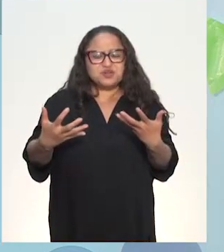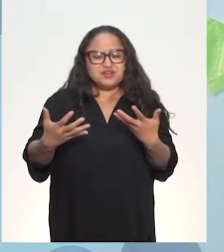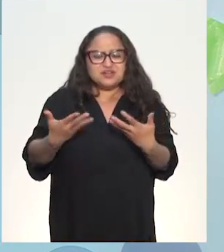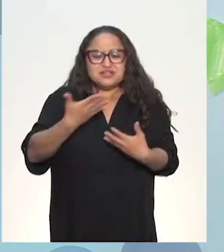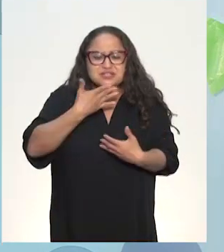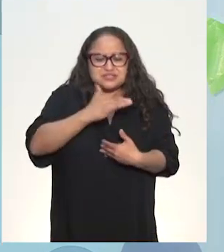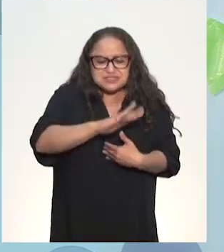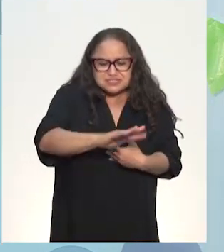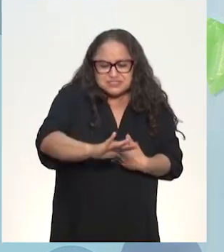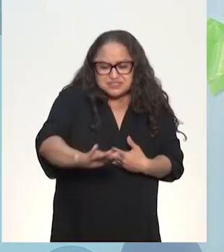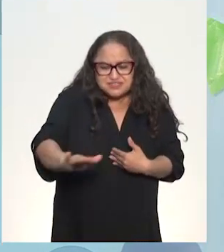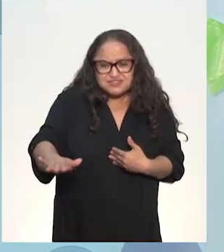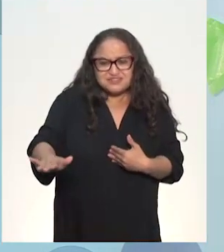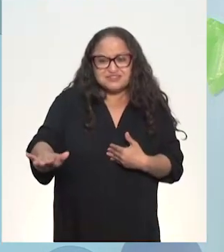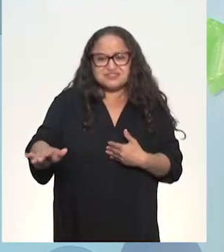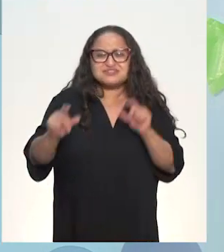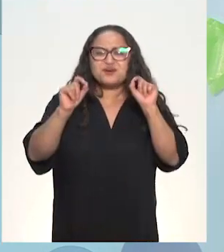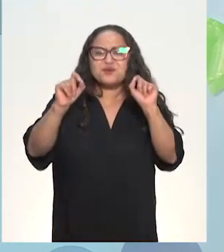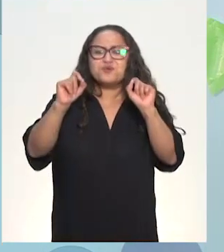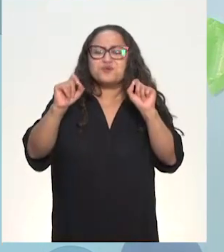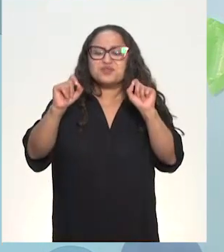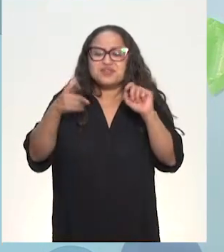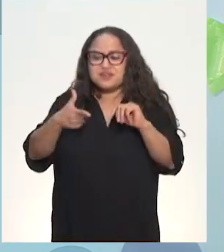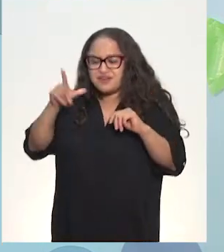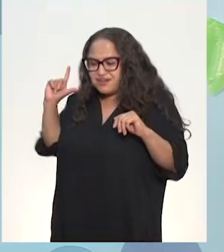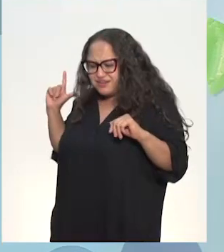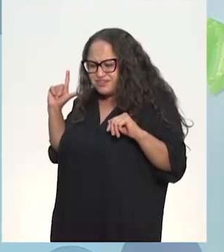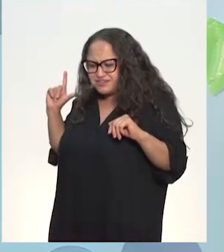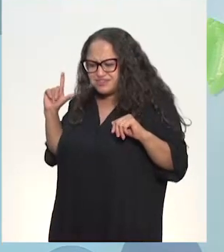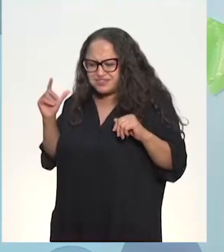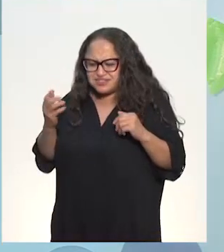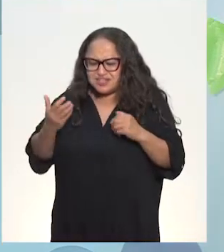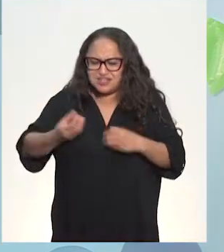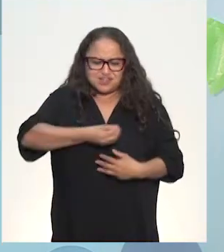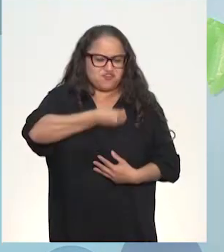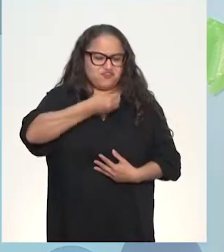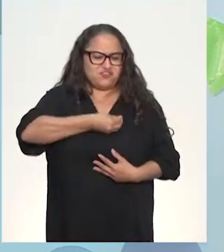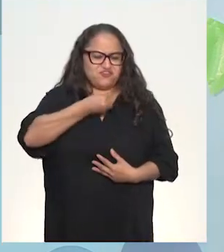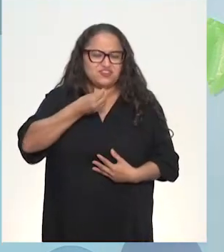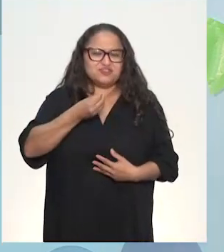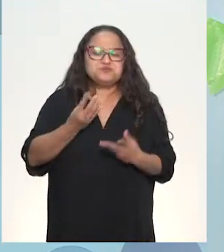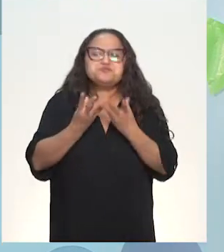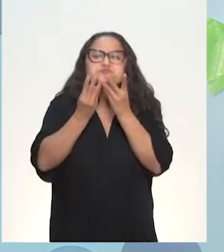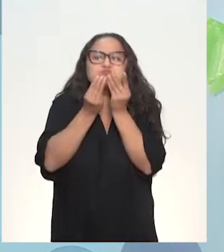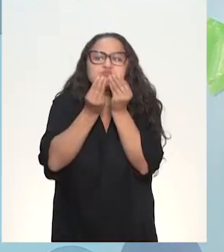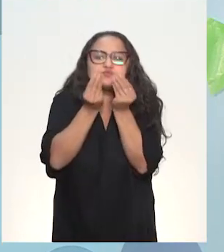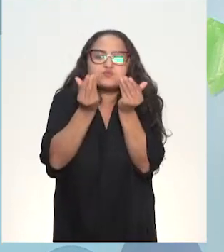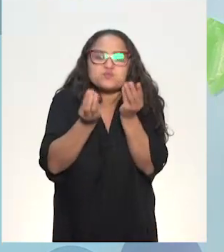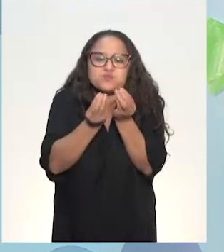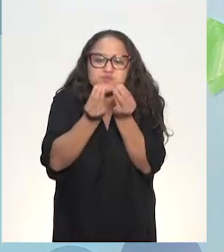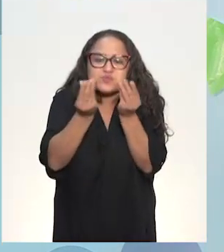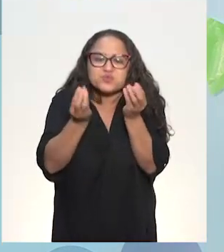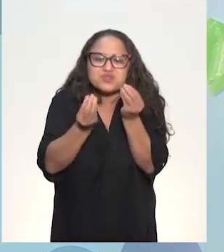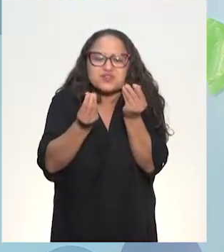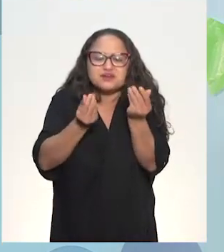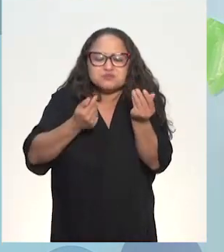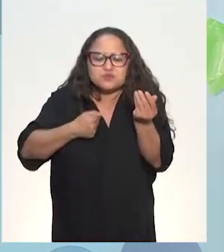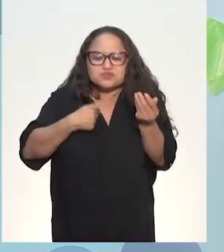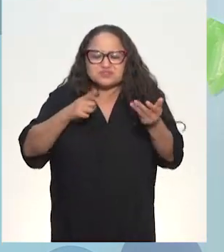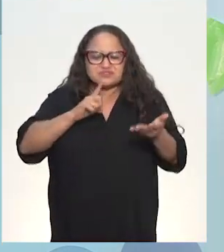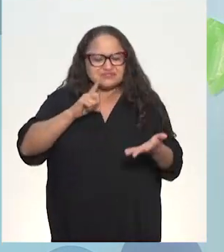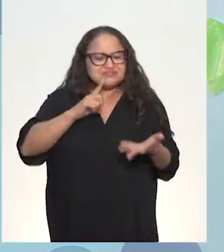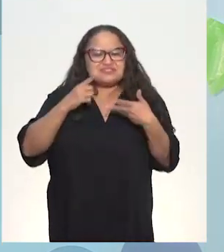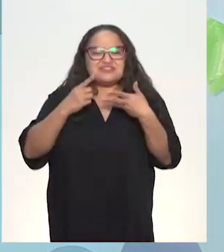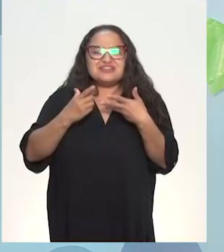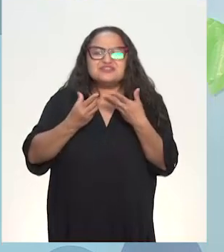infância, aquilo que ele sentia quando era criança, os jogos de infância, as brincadeiras, os sabores, os cheiros. Lendo esse poema, a gente sente os cheiros,